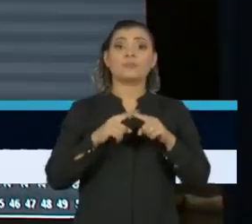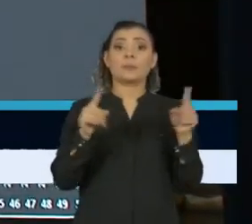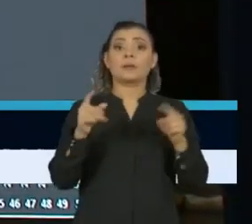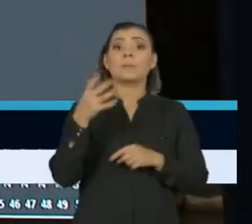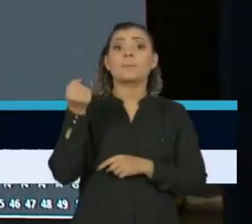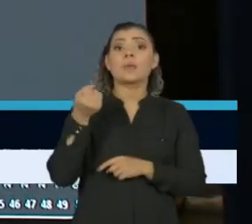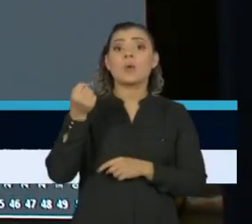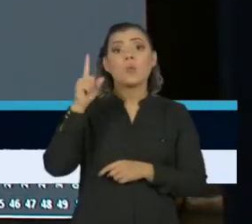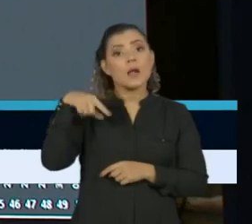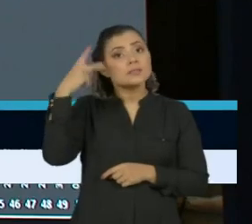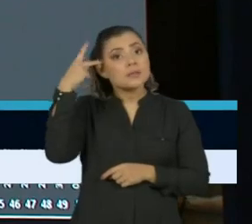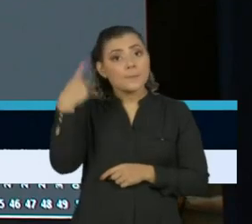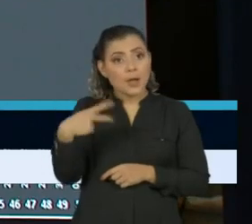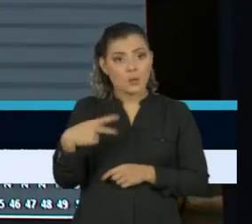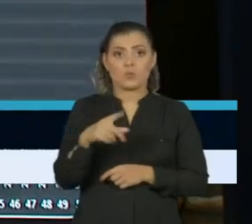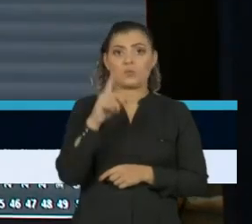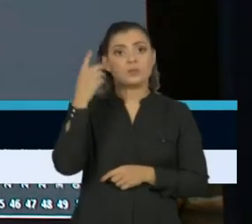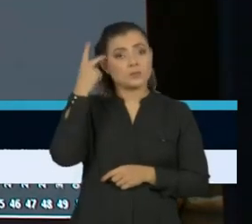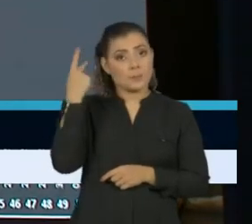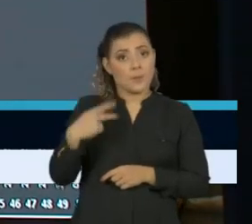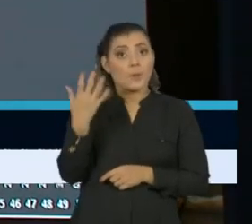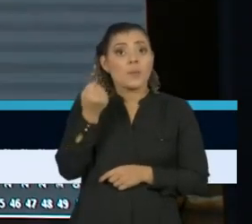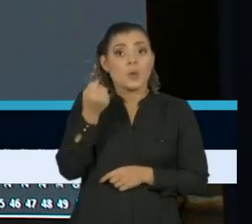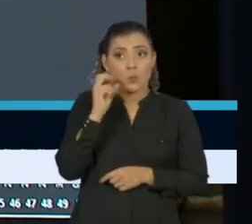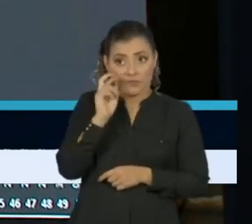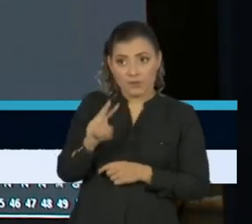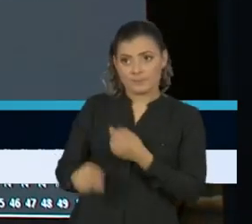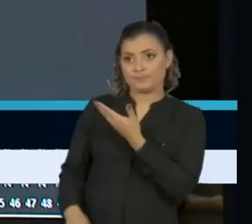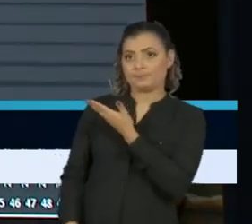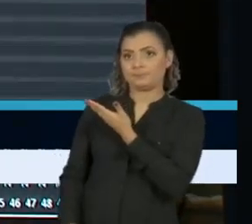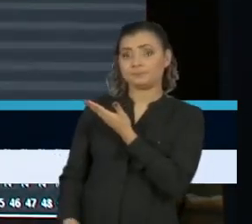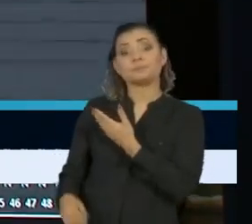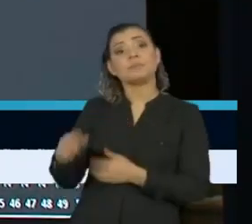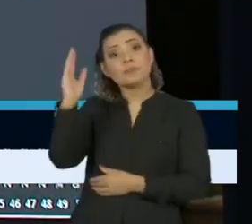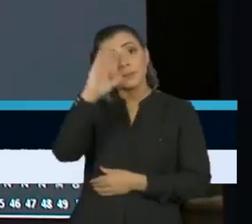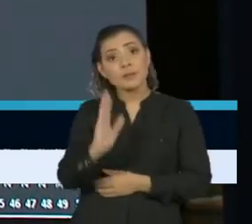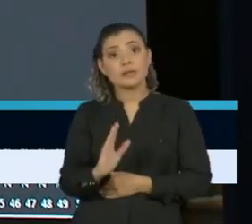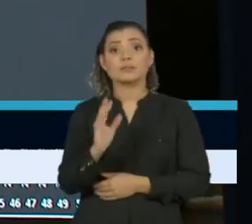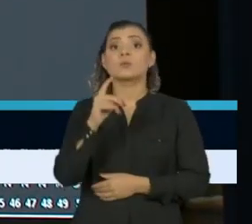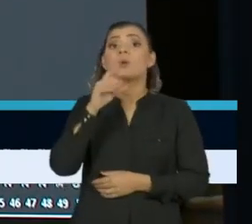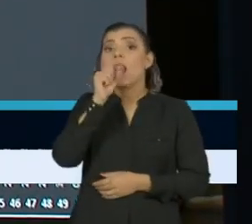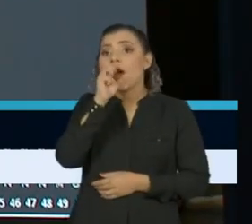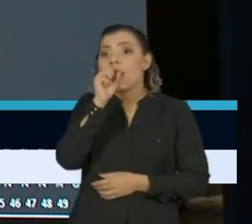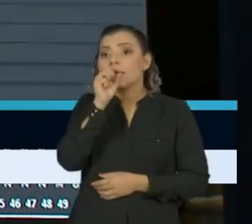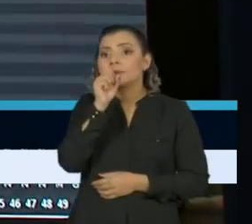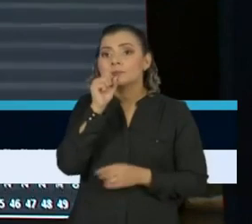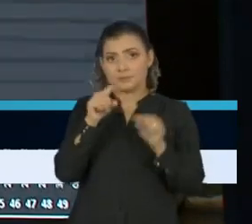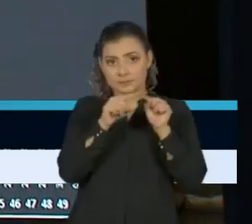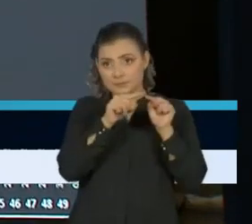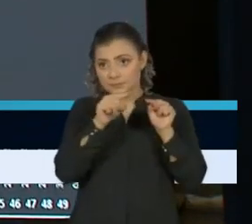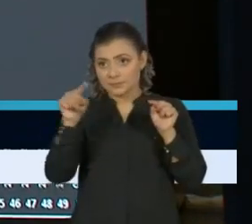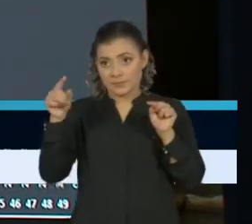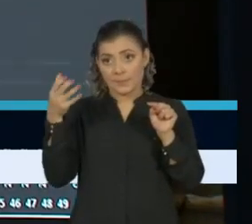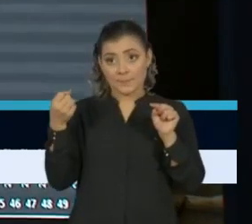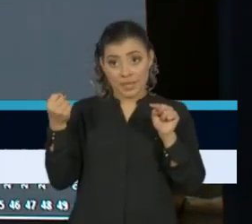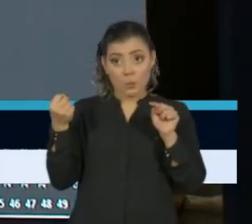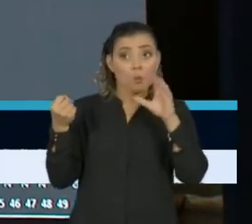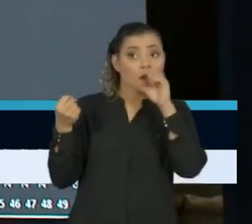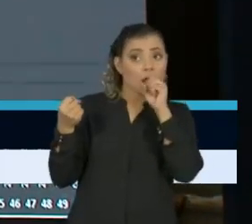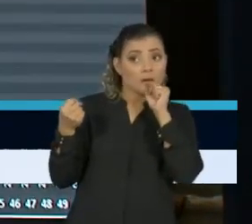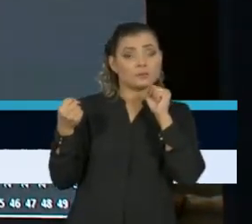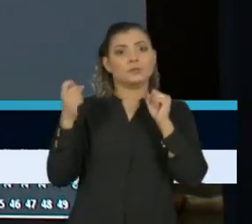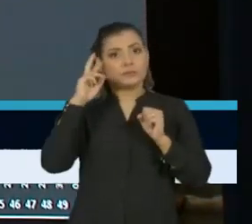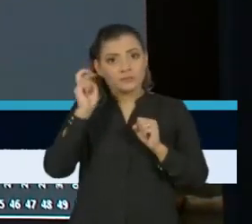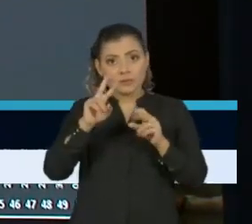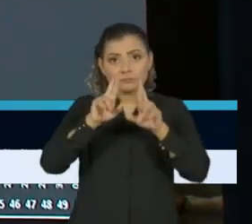ali 6.708 casos, e o Brasil, 15.000 na linha laranja. Os demais, vocês vejam os